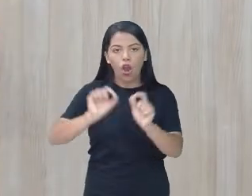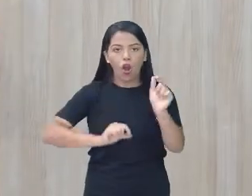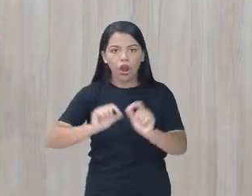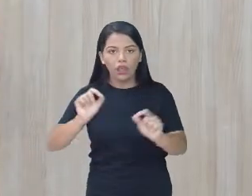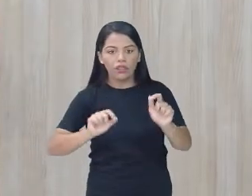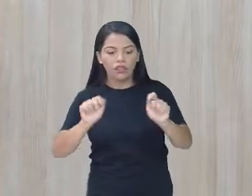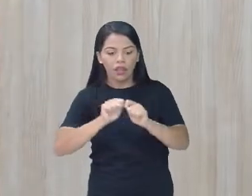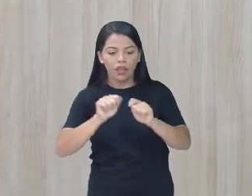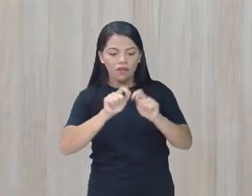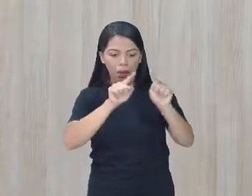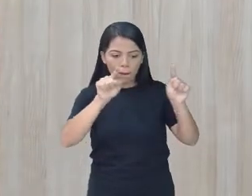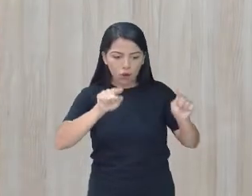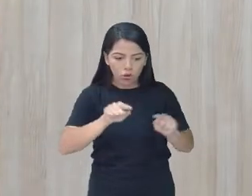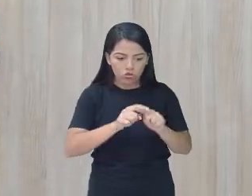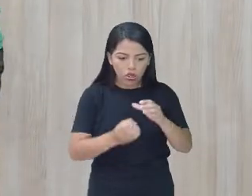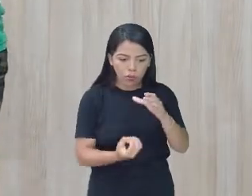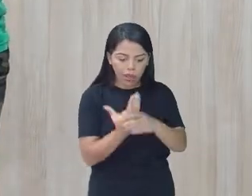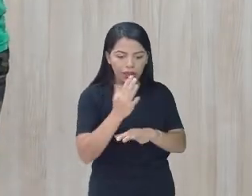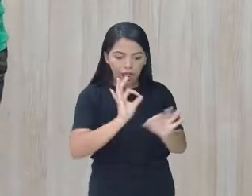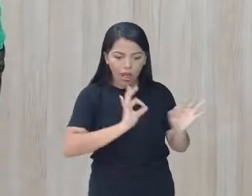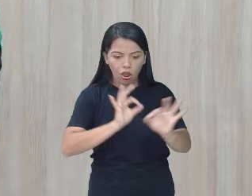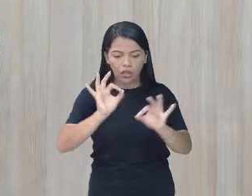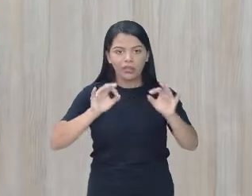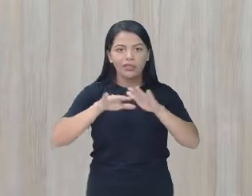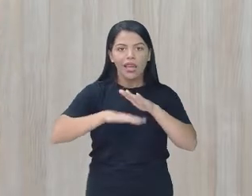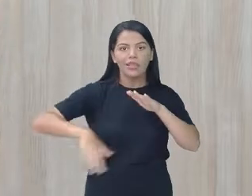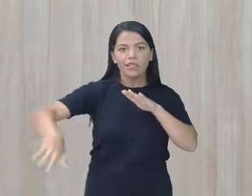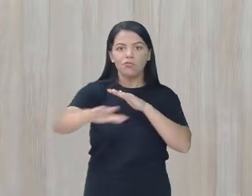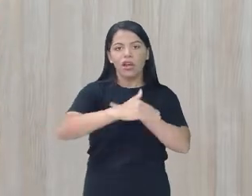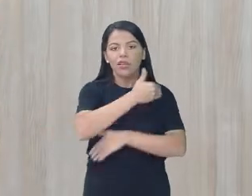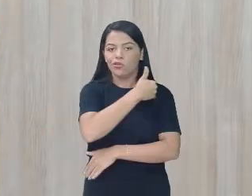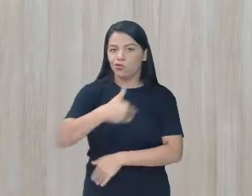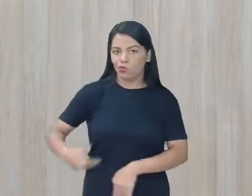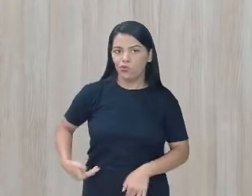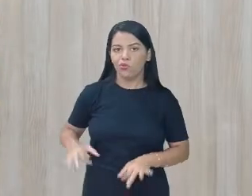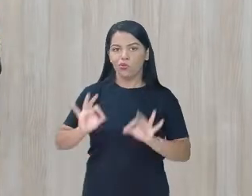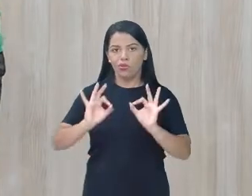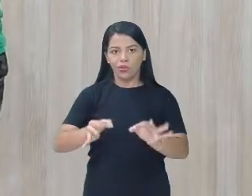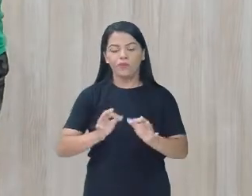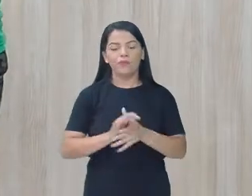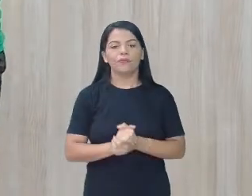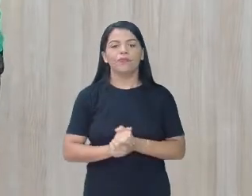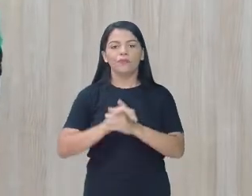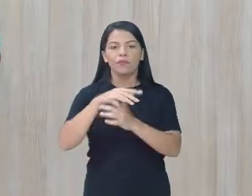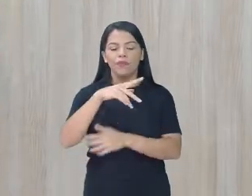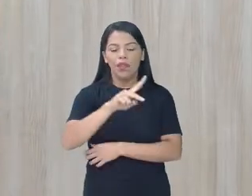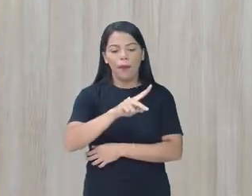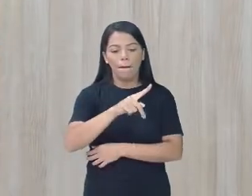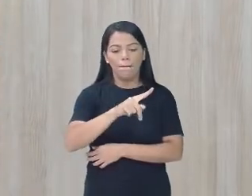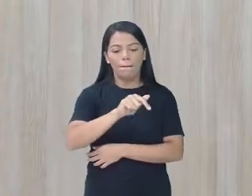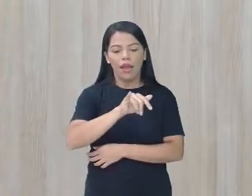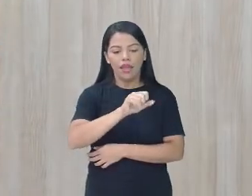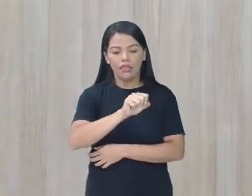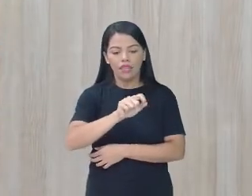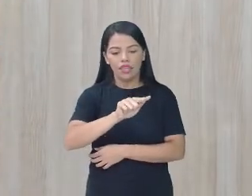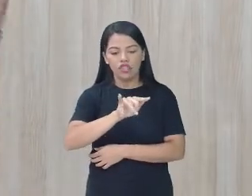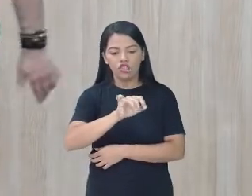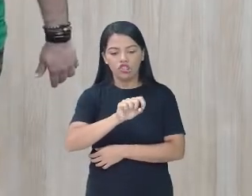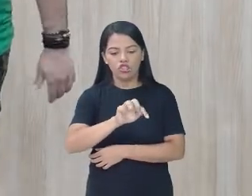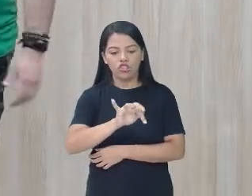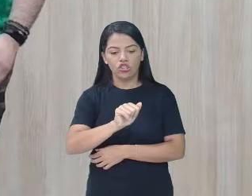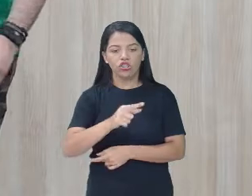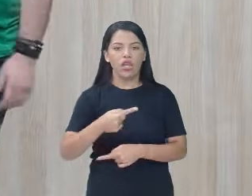né, espaços públicos, né, para atendimento, né, e diversão também da população,